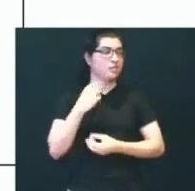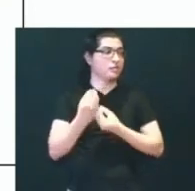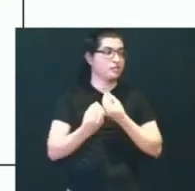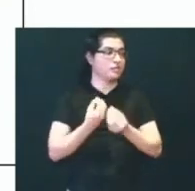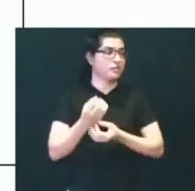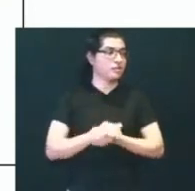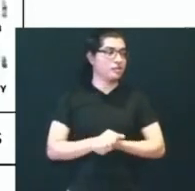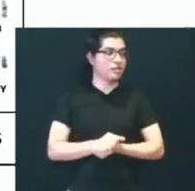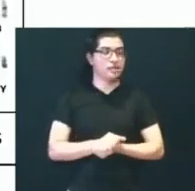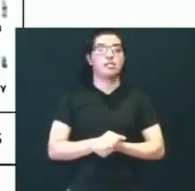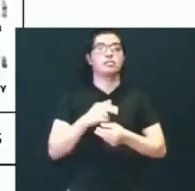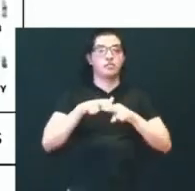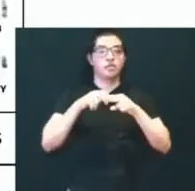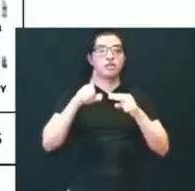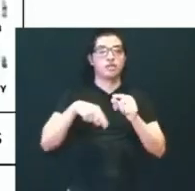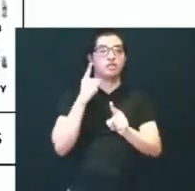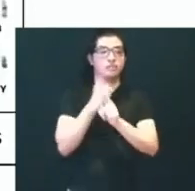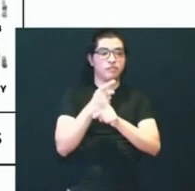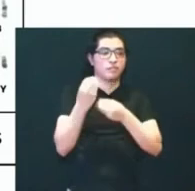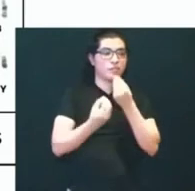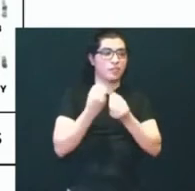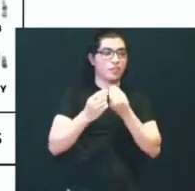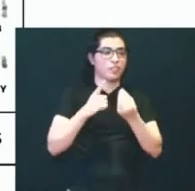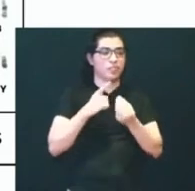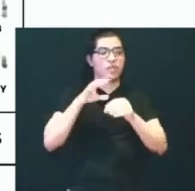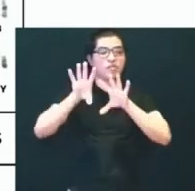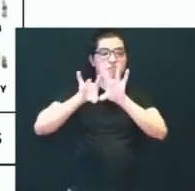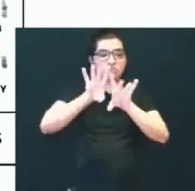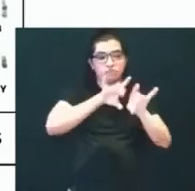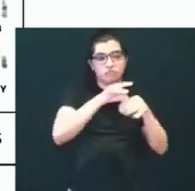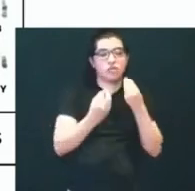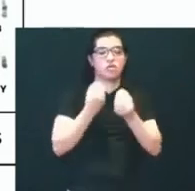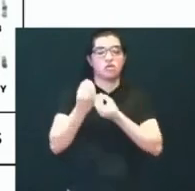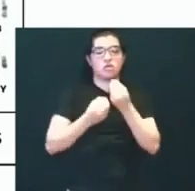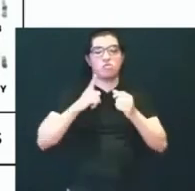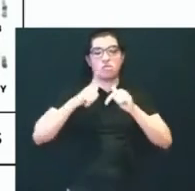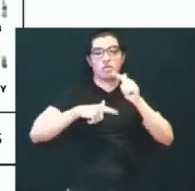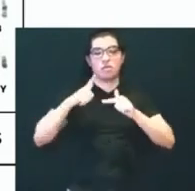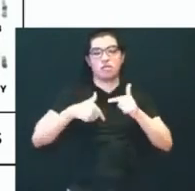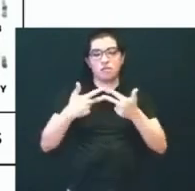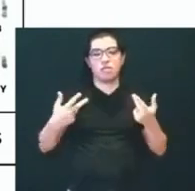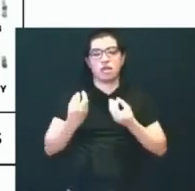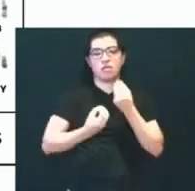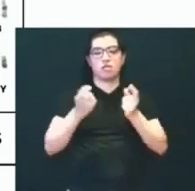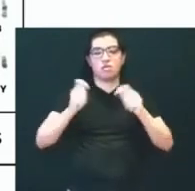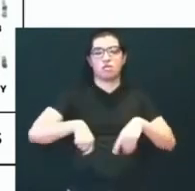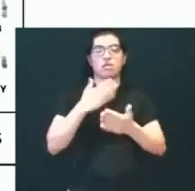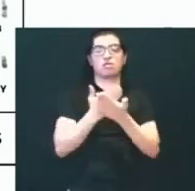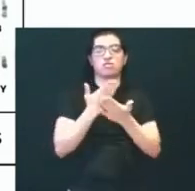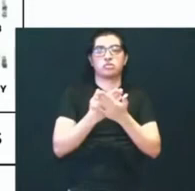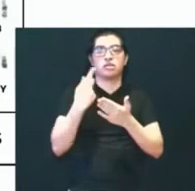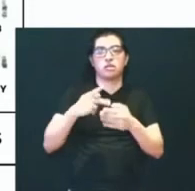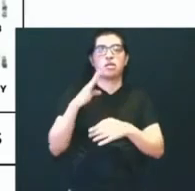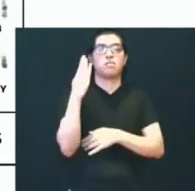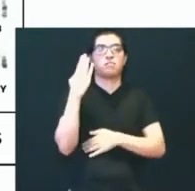Mielograma, biópsia de medula. A partir daí, eu colho o material e hoje a gente já consegue estudar a biologia